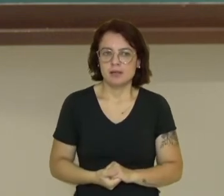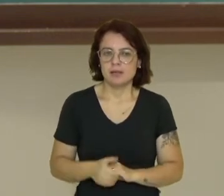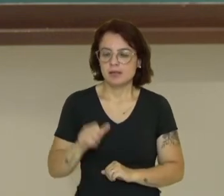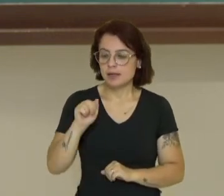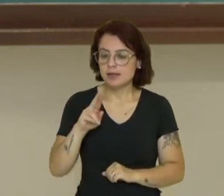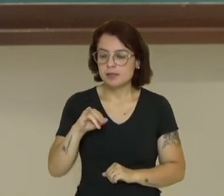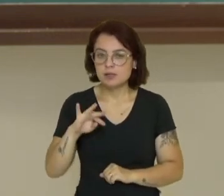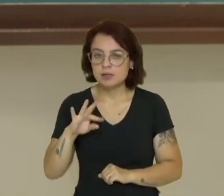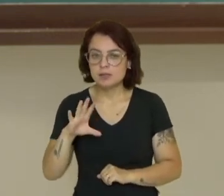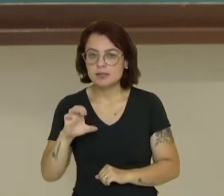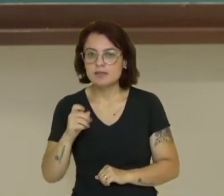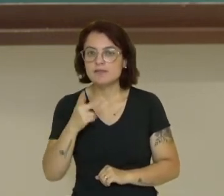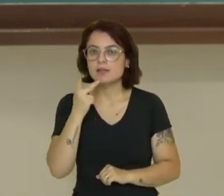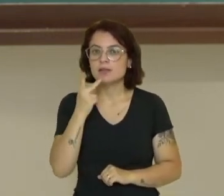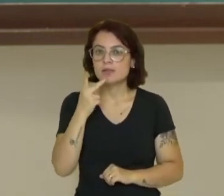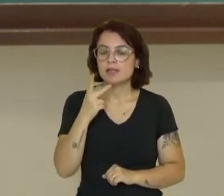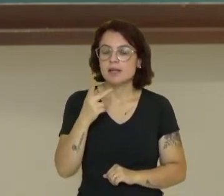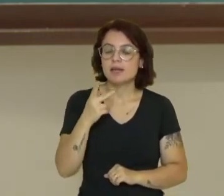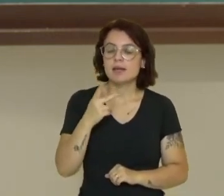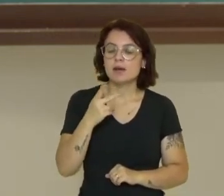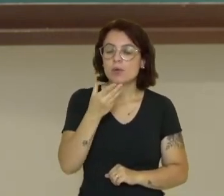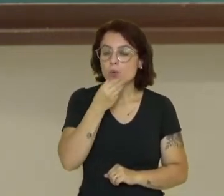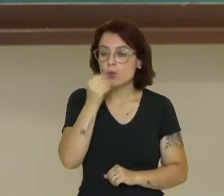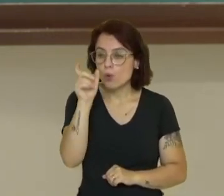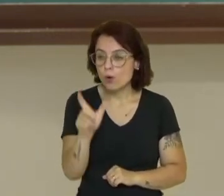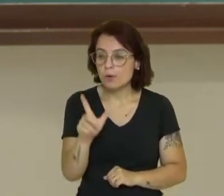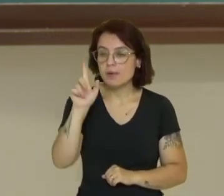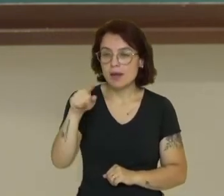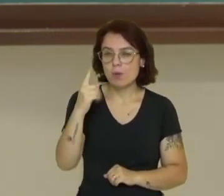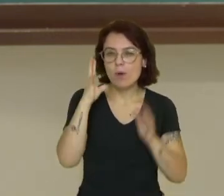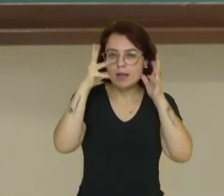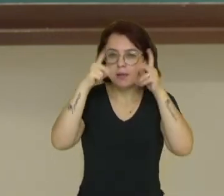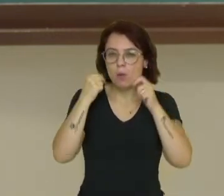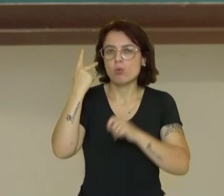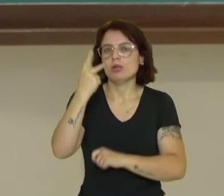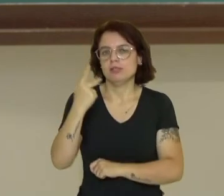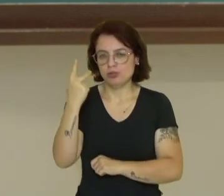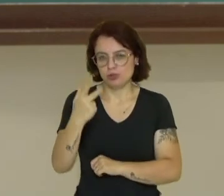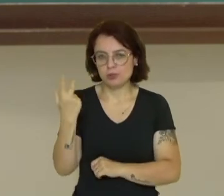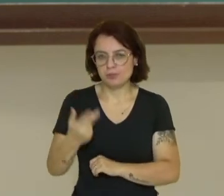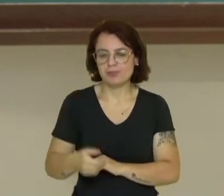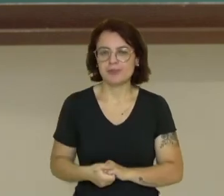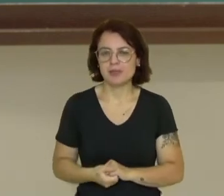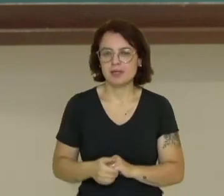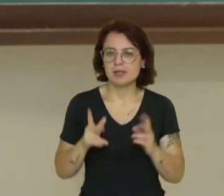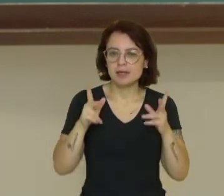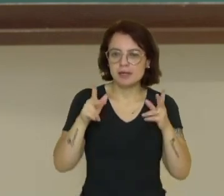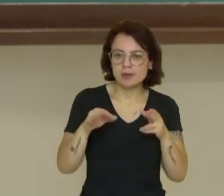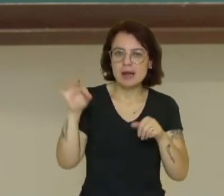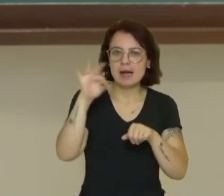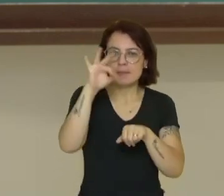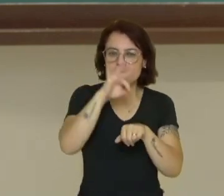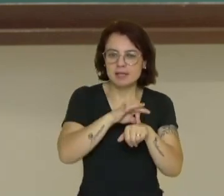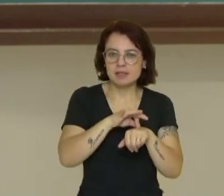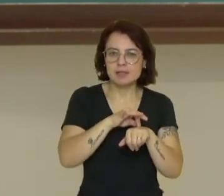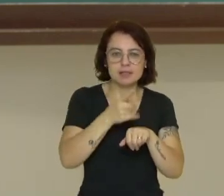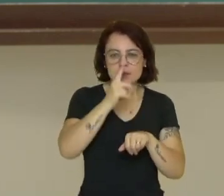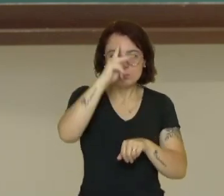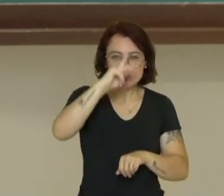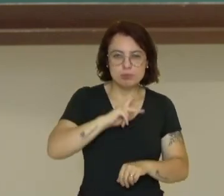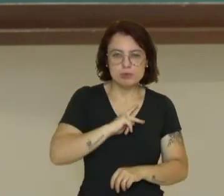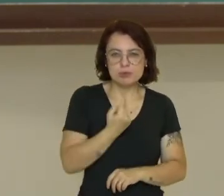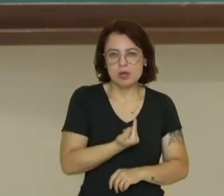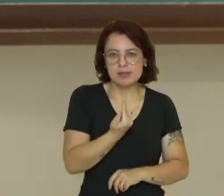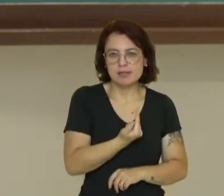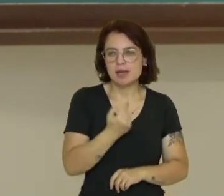vai dizer que o homem é um animal político. Então, assim como as abelhas não vivem sozinhas, assim